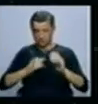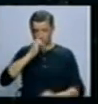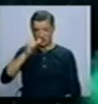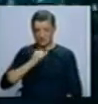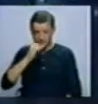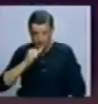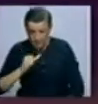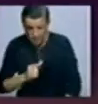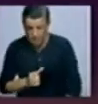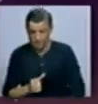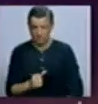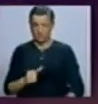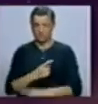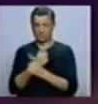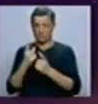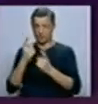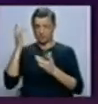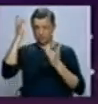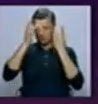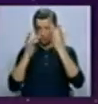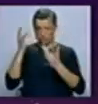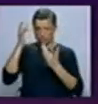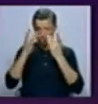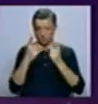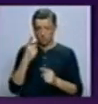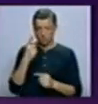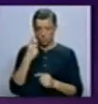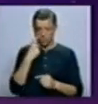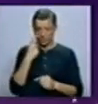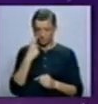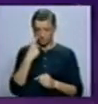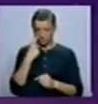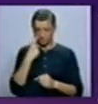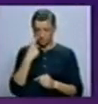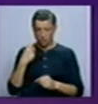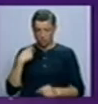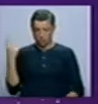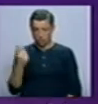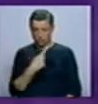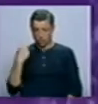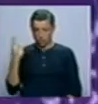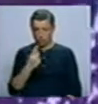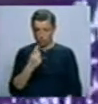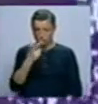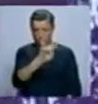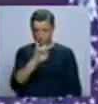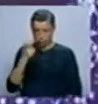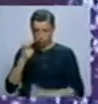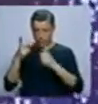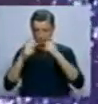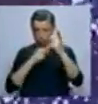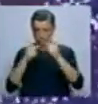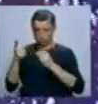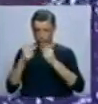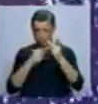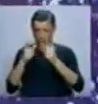encontramos velocidades teoricamente no exterior... seria isso, estamos habituados a conhecer os nossos redemoinhos. Precisamente. Até, nós conhecemos velocidade de estrelas em regiões mais exteriores que é